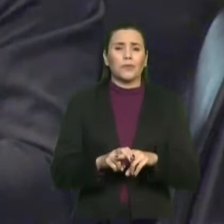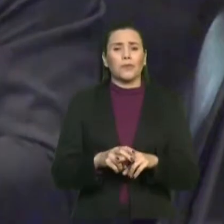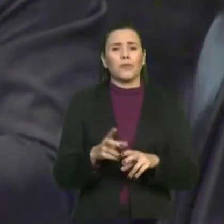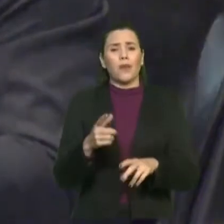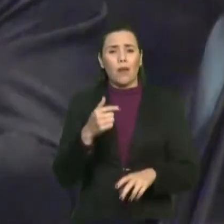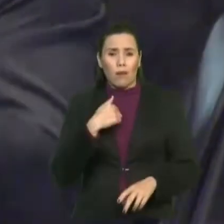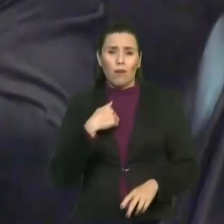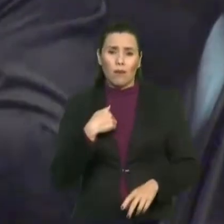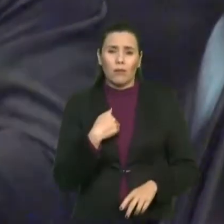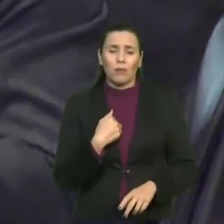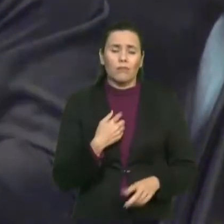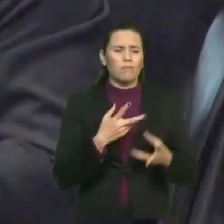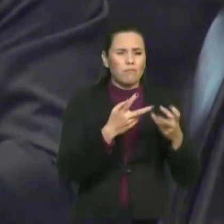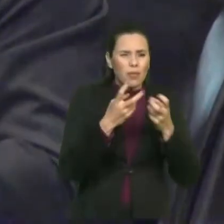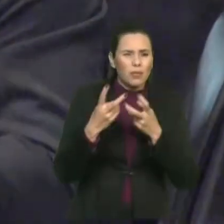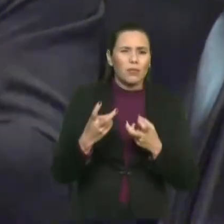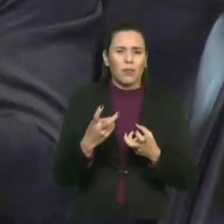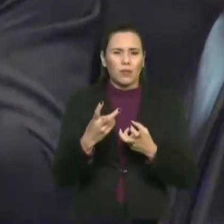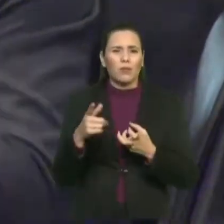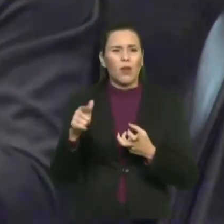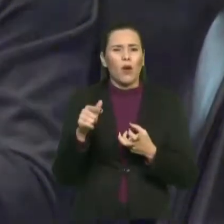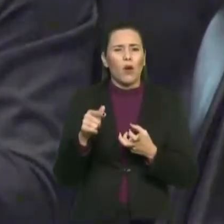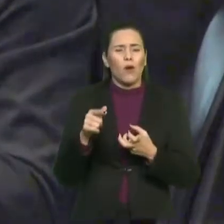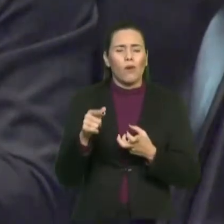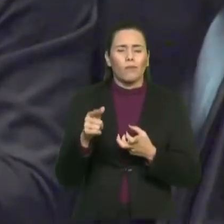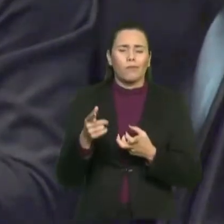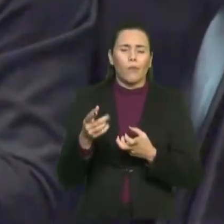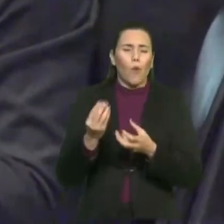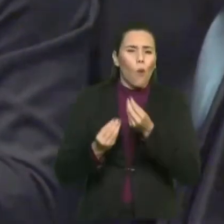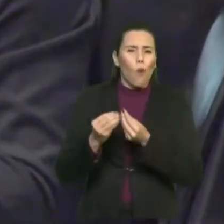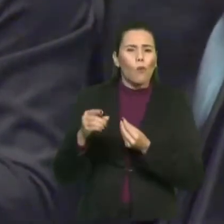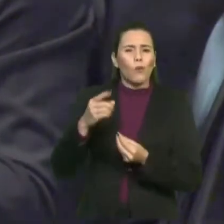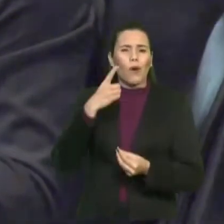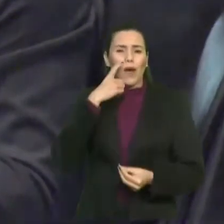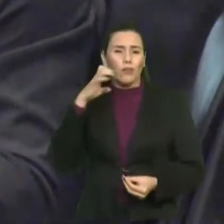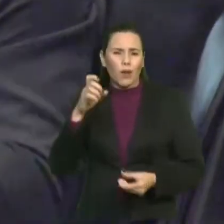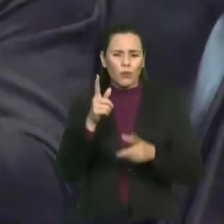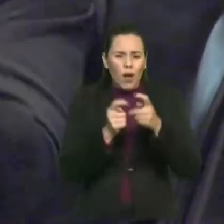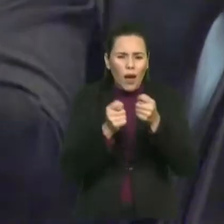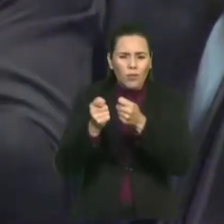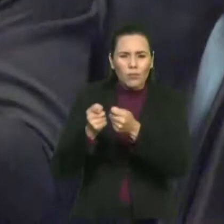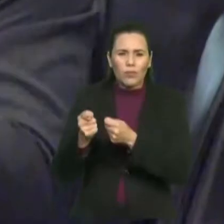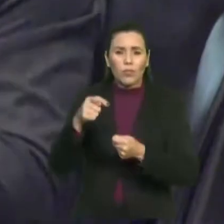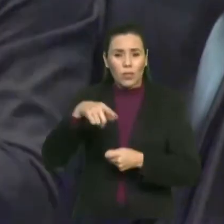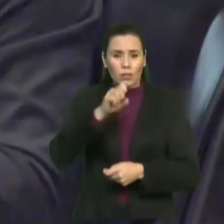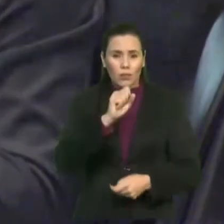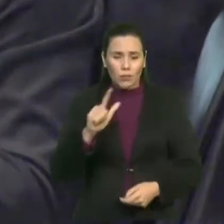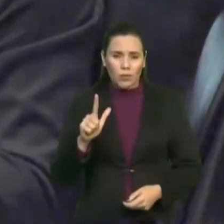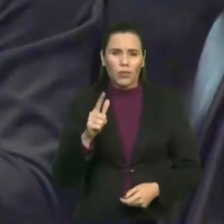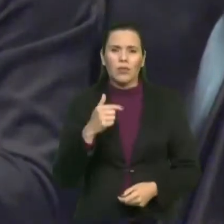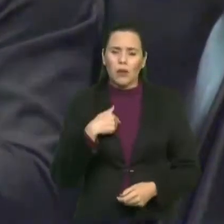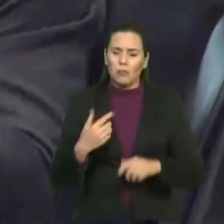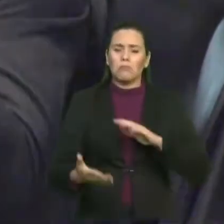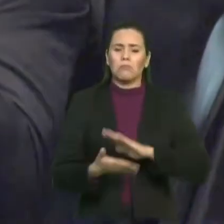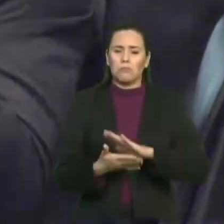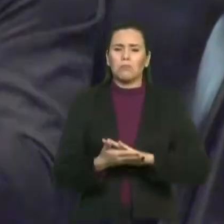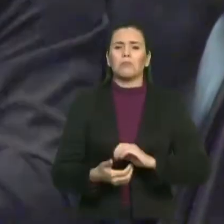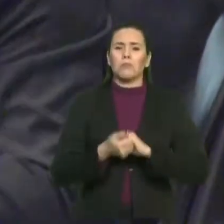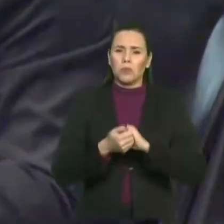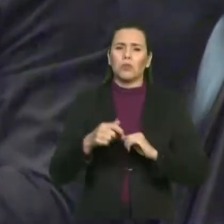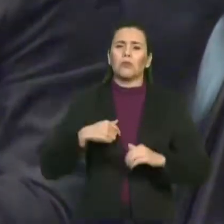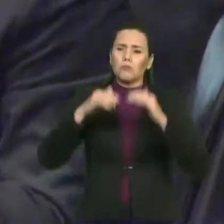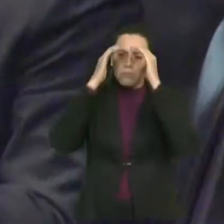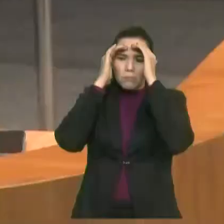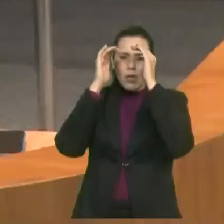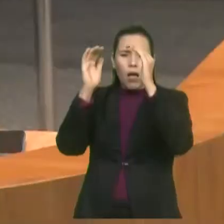obras e por essa forma de administrar é que ele sai com esse prestígio junto à população de São Luís e tem também o nosso respeito. Muito obrigado, presidente. Muito